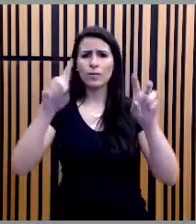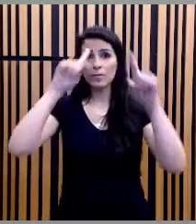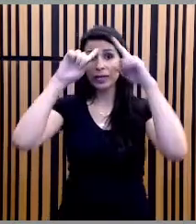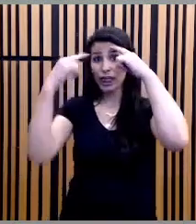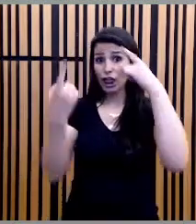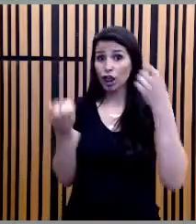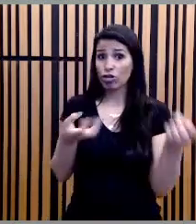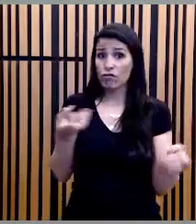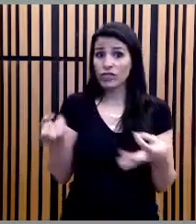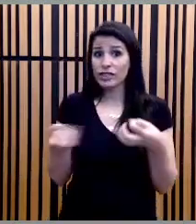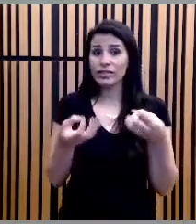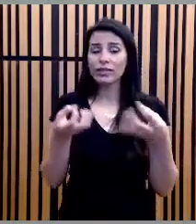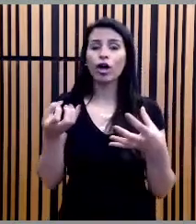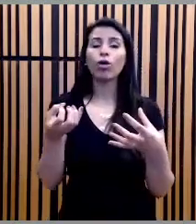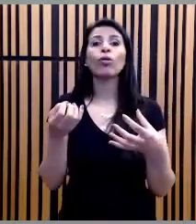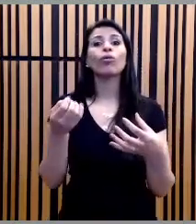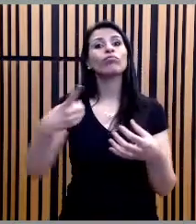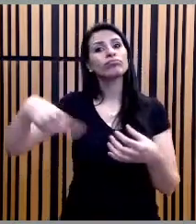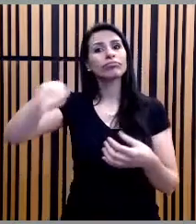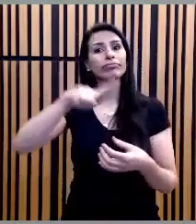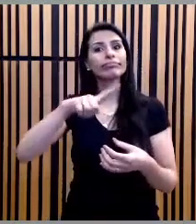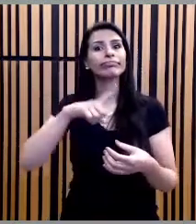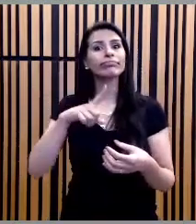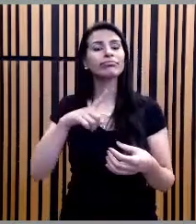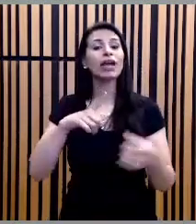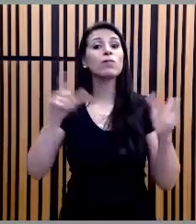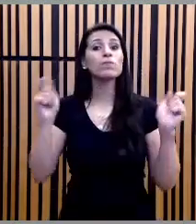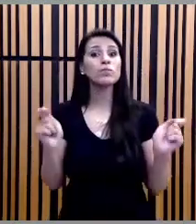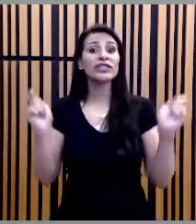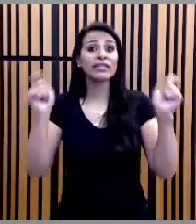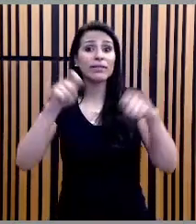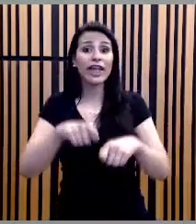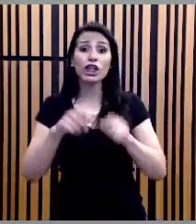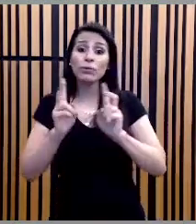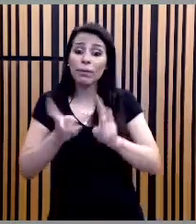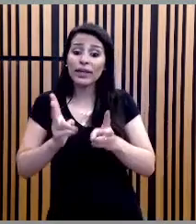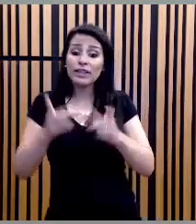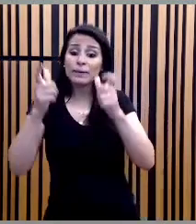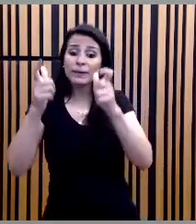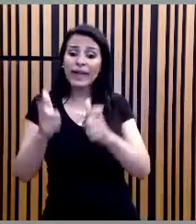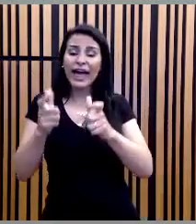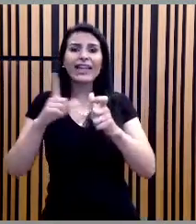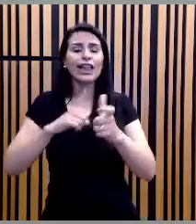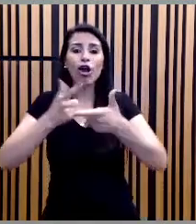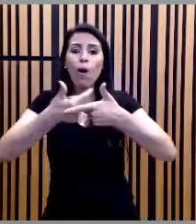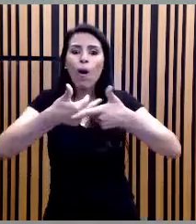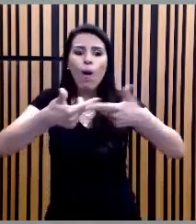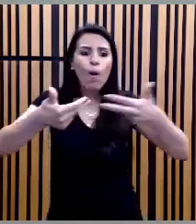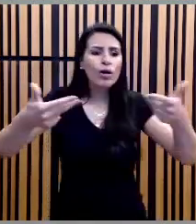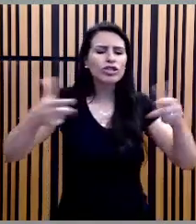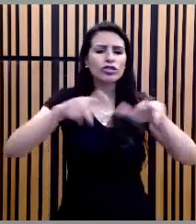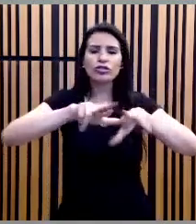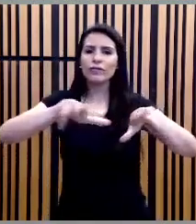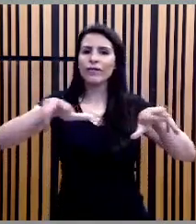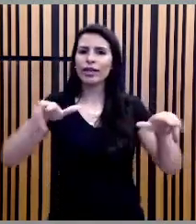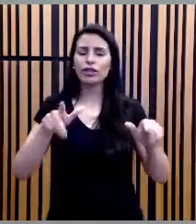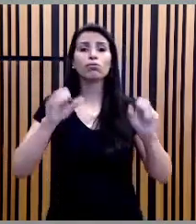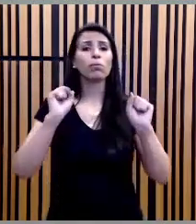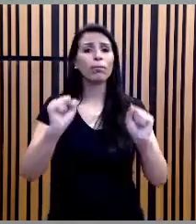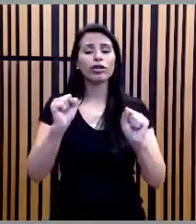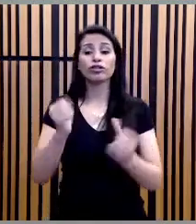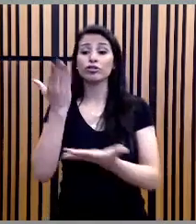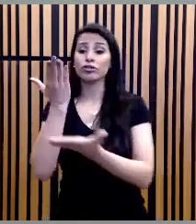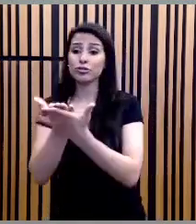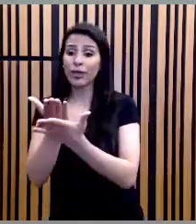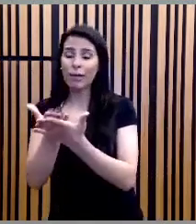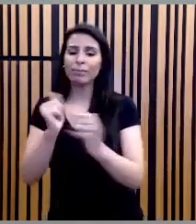a oportunidade de, num mesmo lugar, fazer várias coisas. Estudar, trabalhar ou ter uma